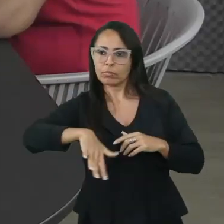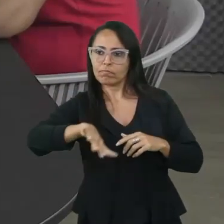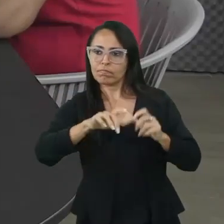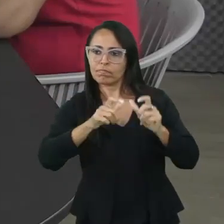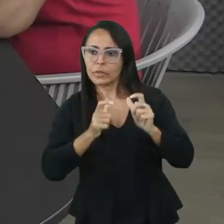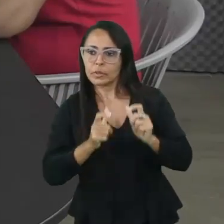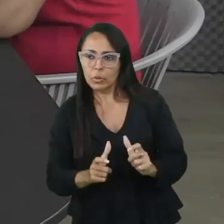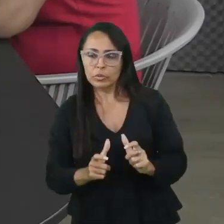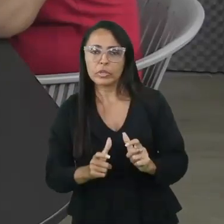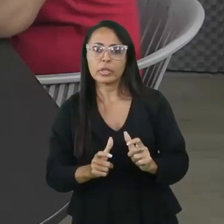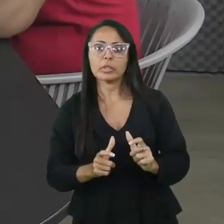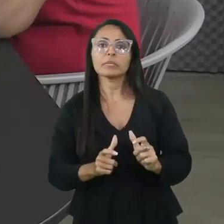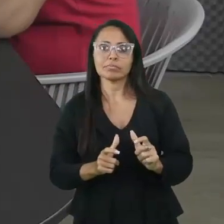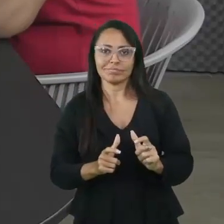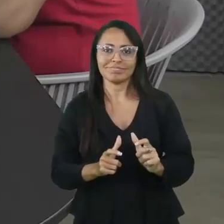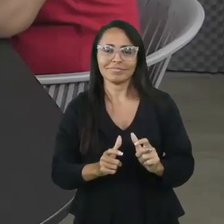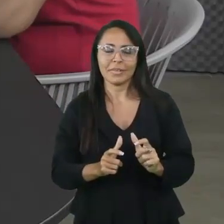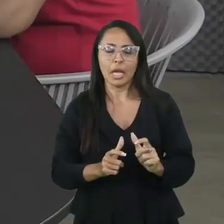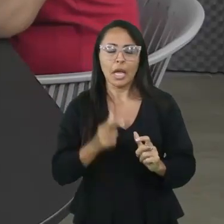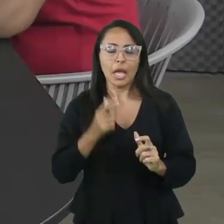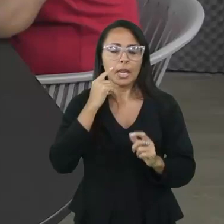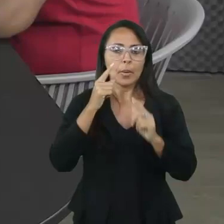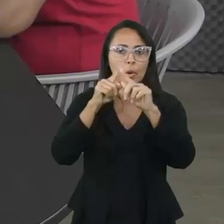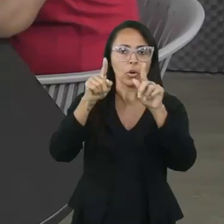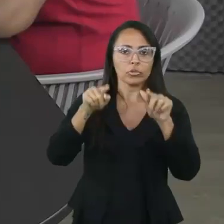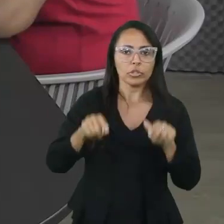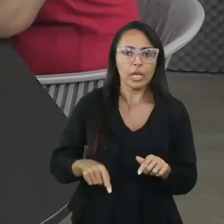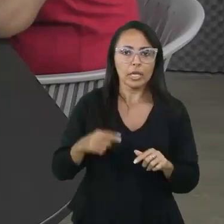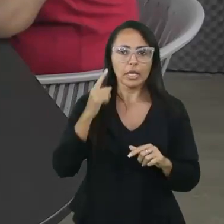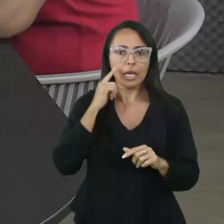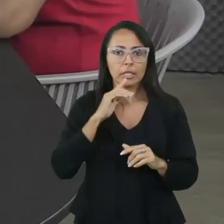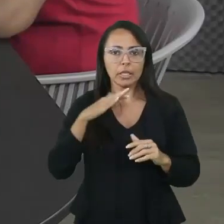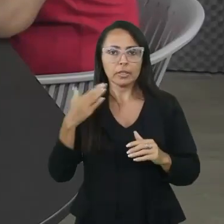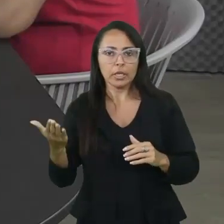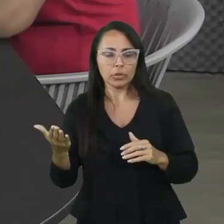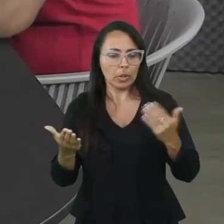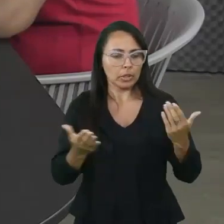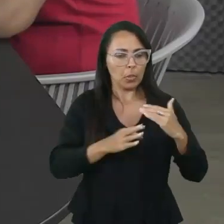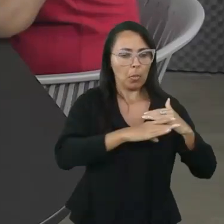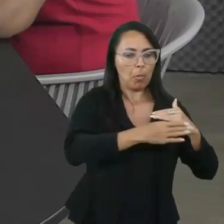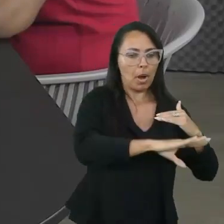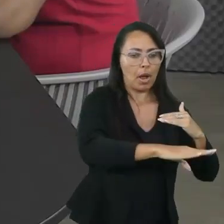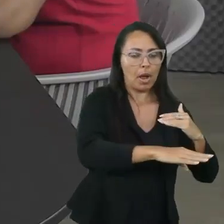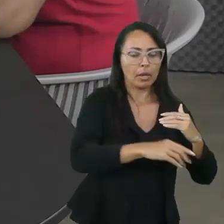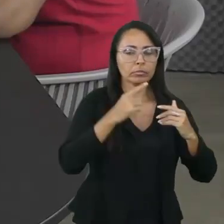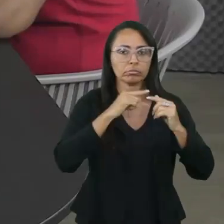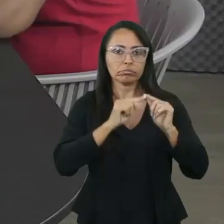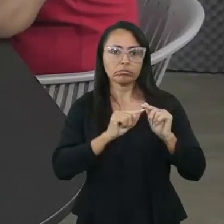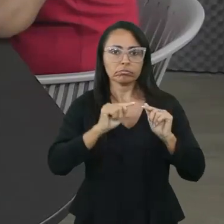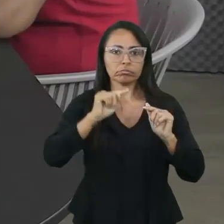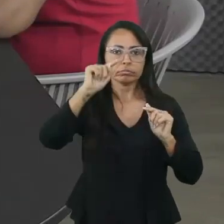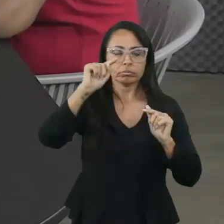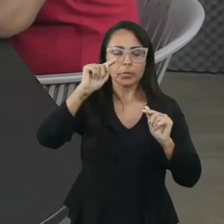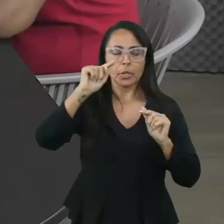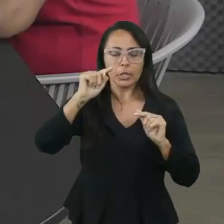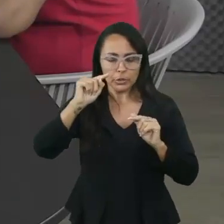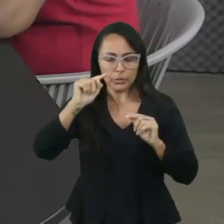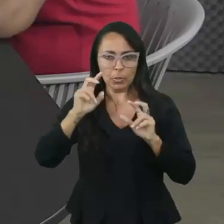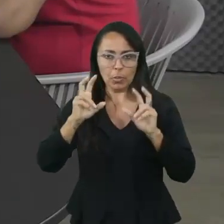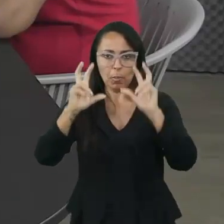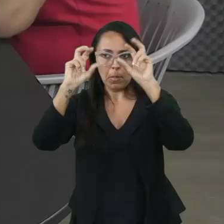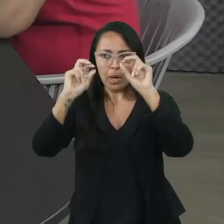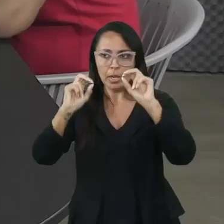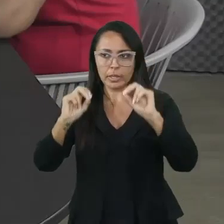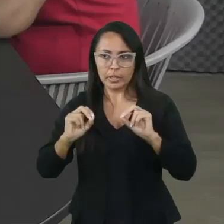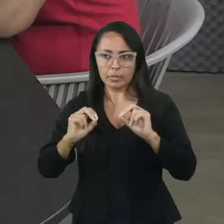e ela se espreme entre o mar e o mangue. Então imagina o potencial que